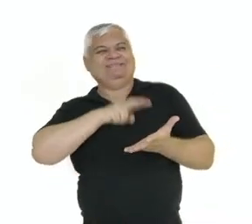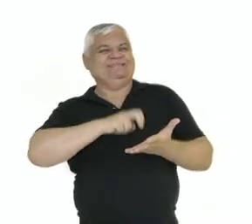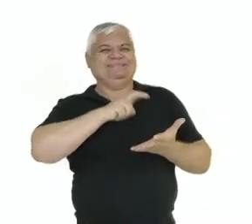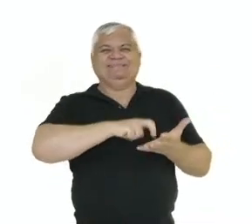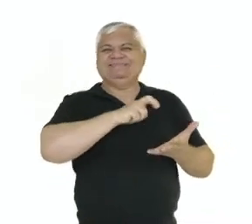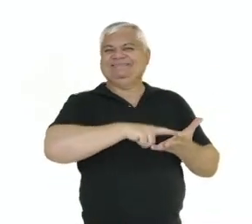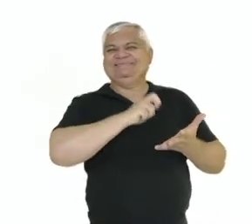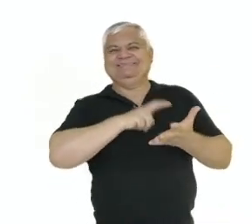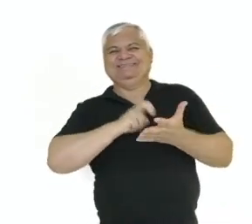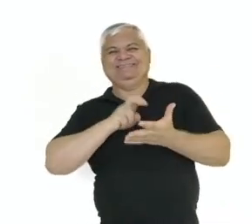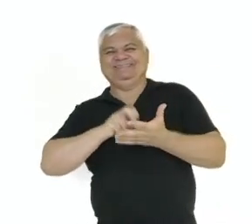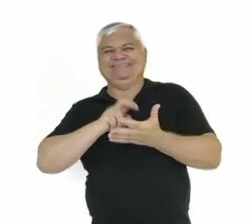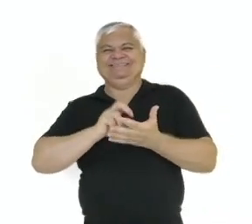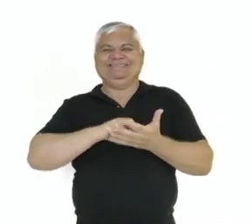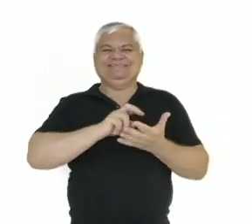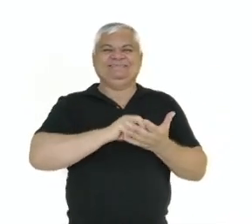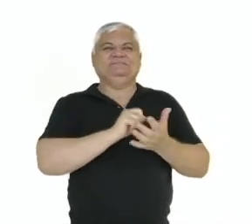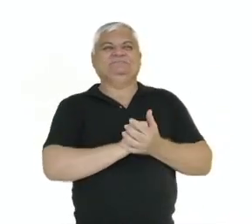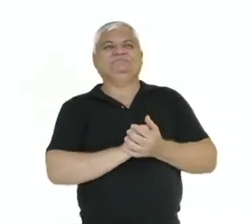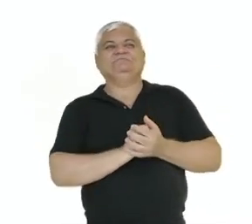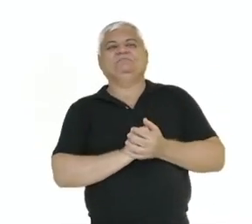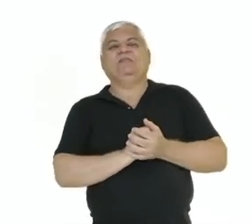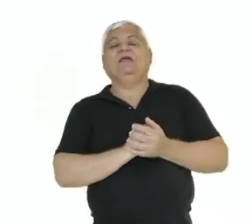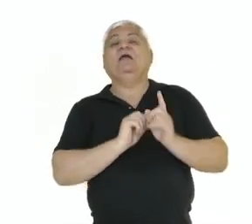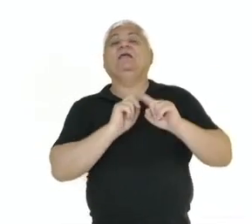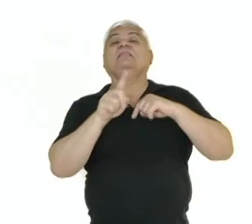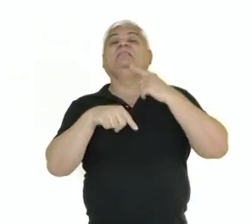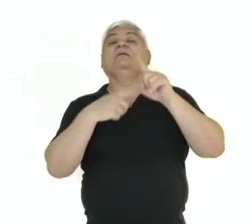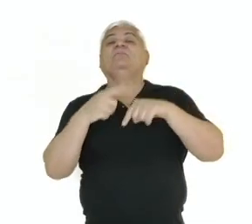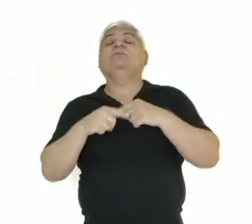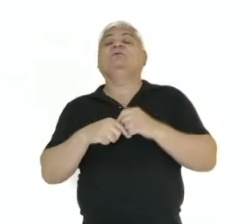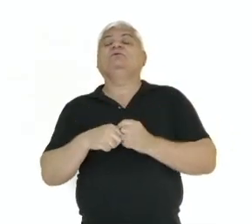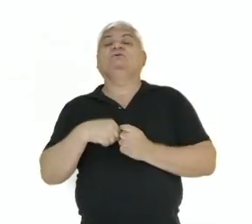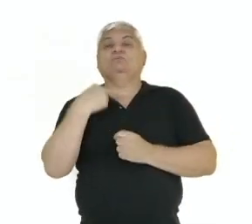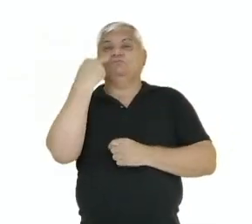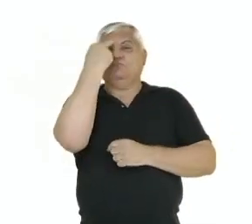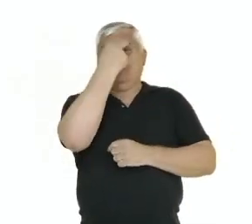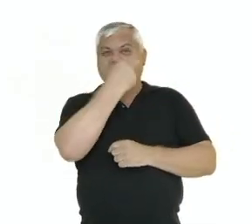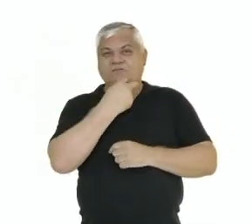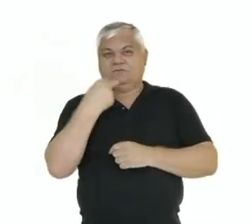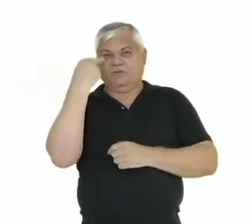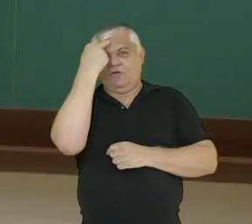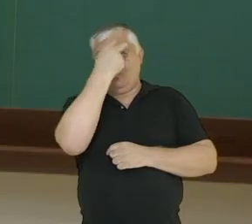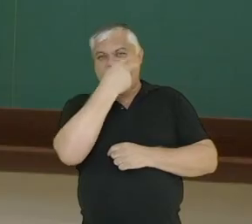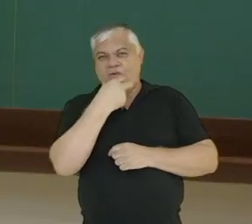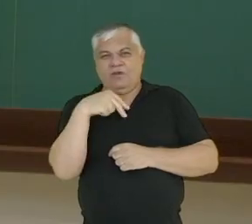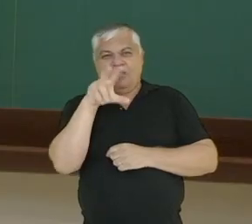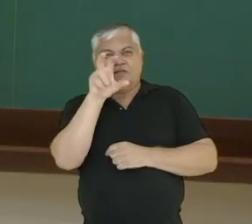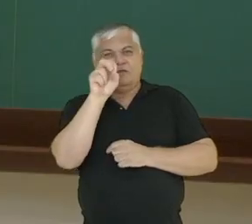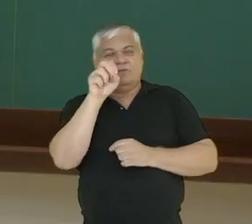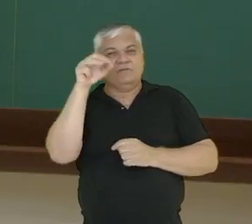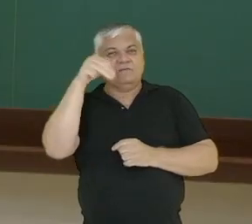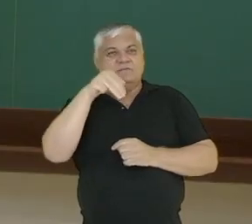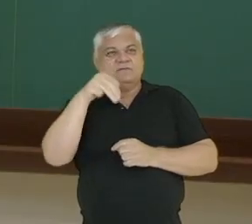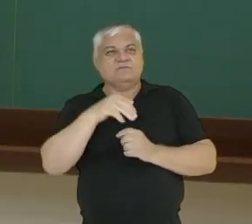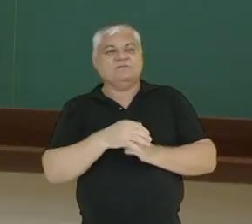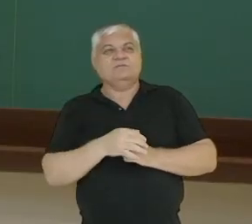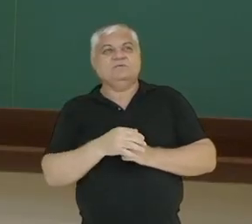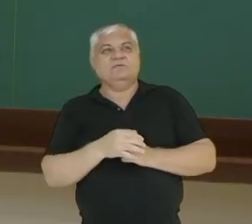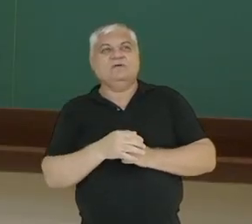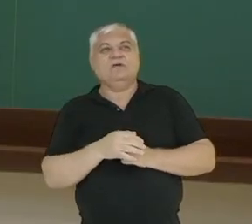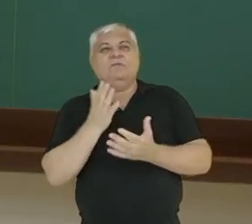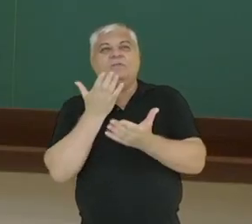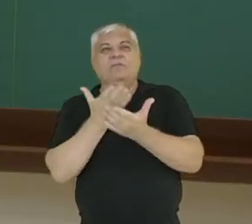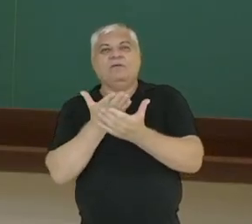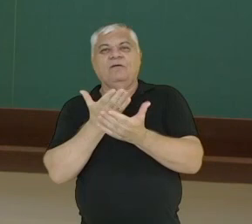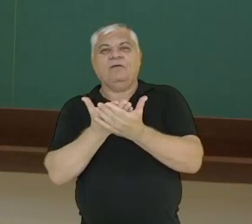energia, cheio de vigor. Depois de 2 horas, 50 minutos ou 1h30 de prova